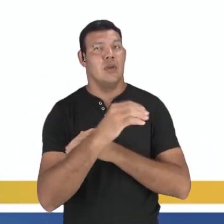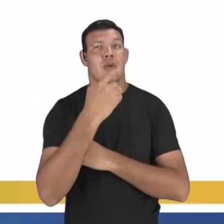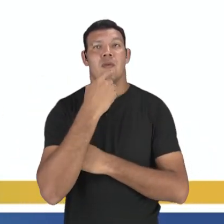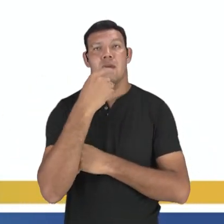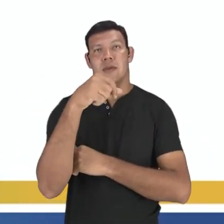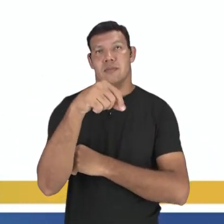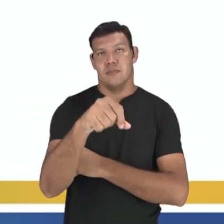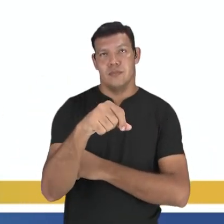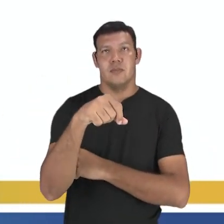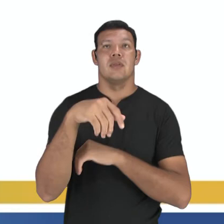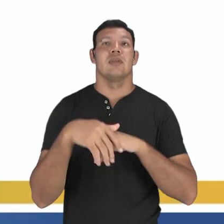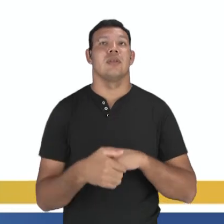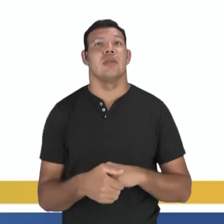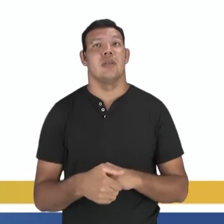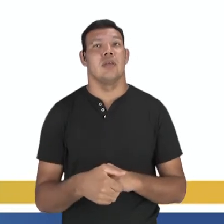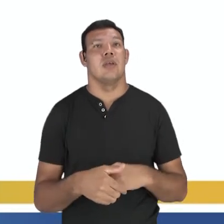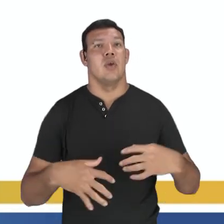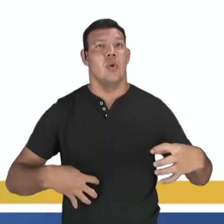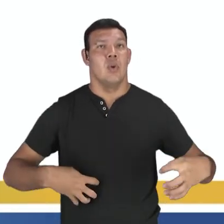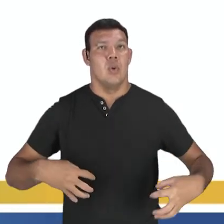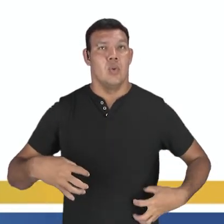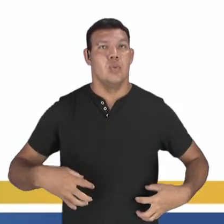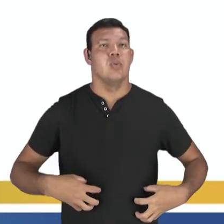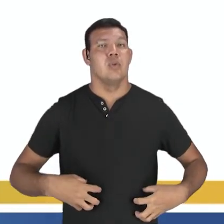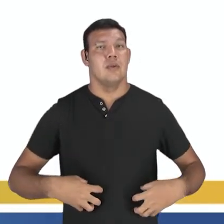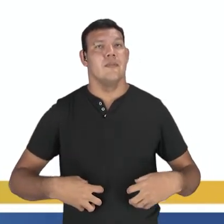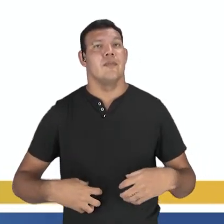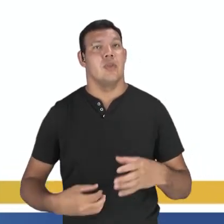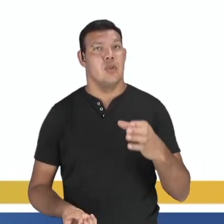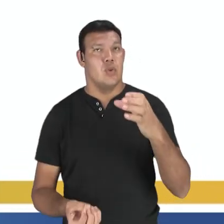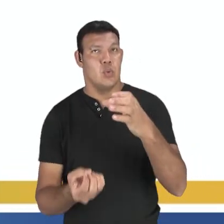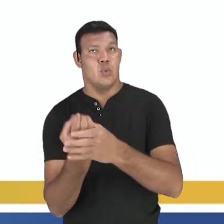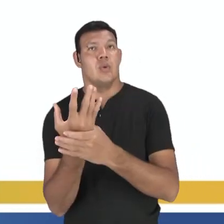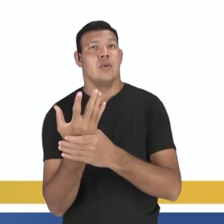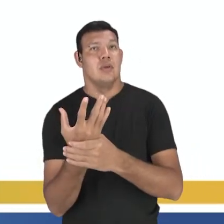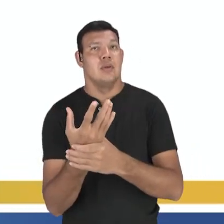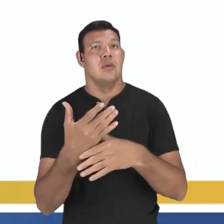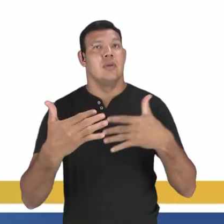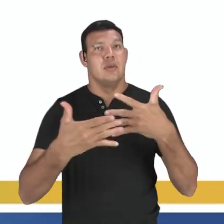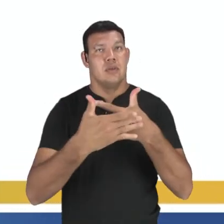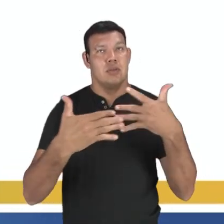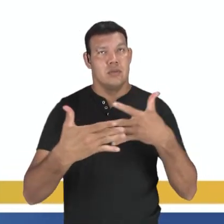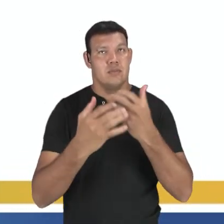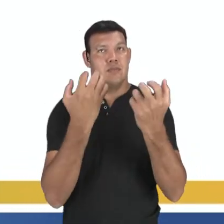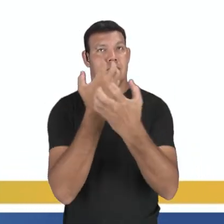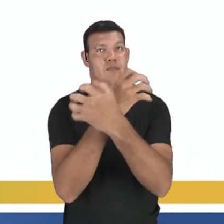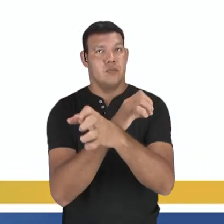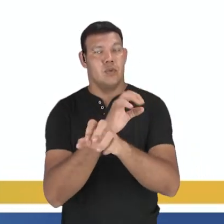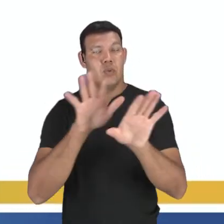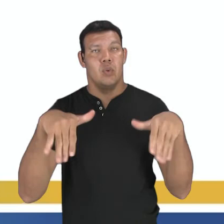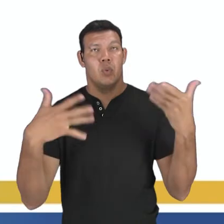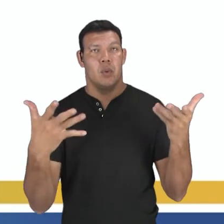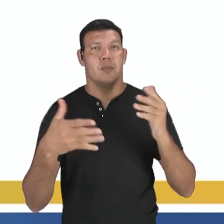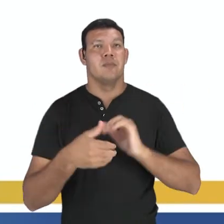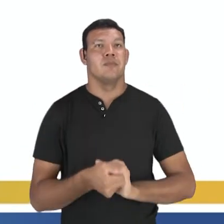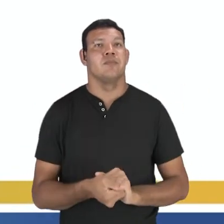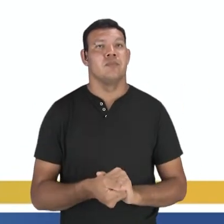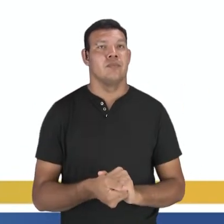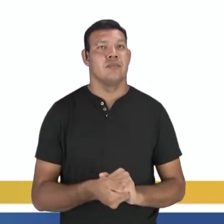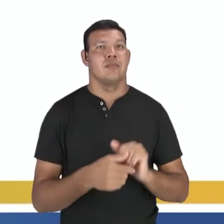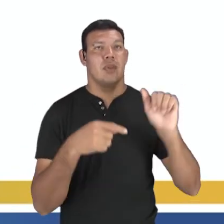tecido ósseo. Um tipo de tecido, letra A, epitelial, B,